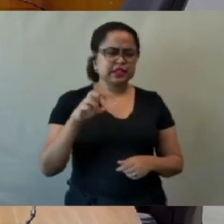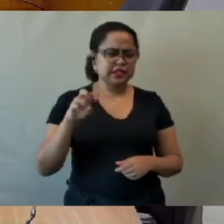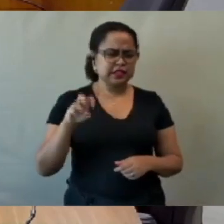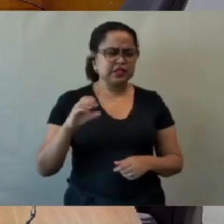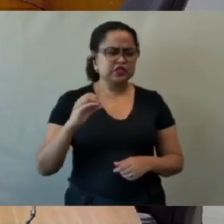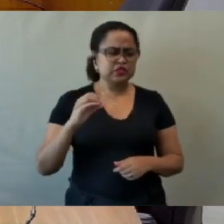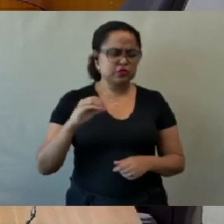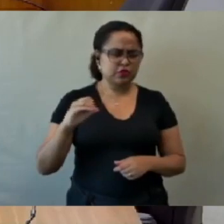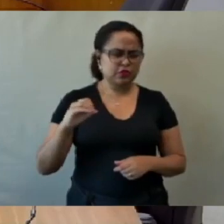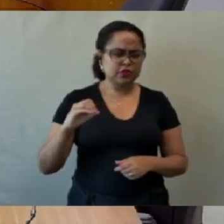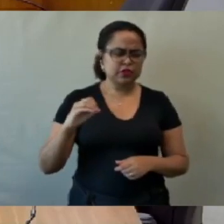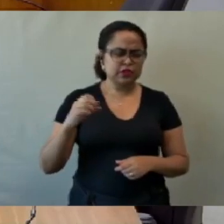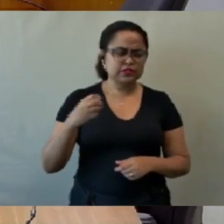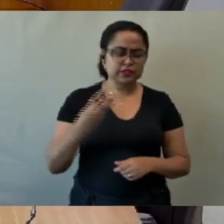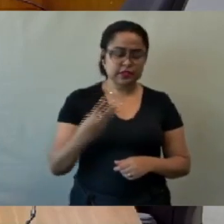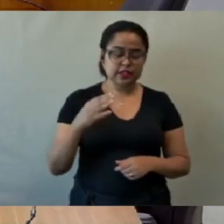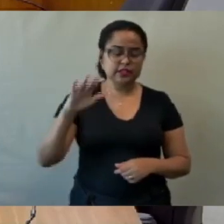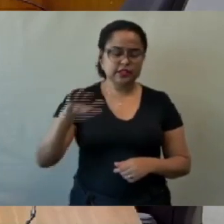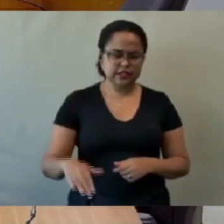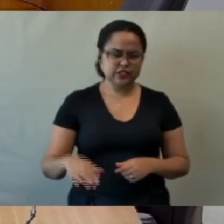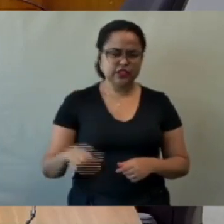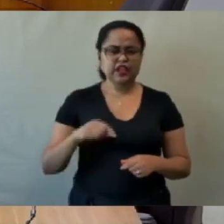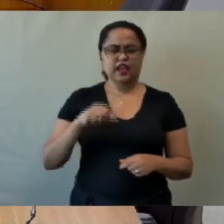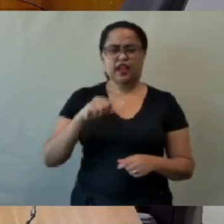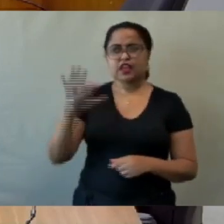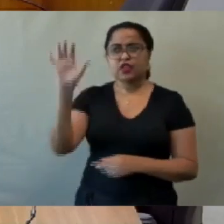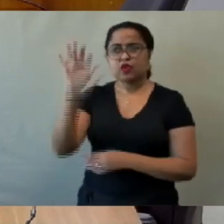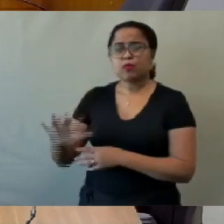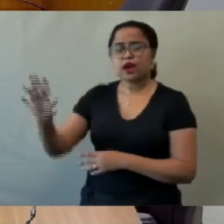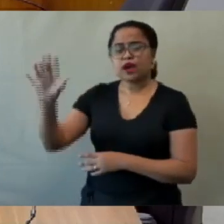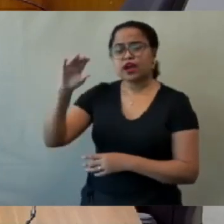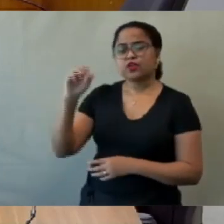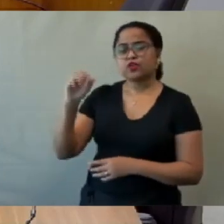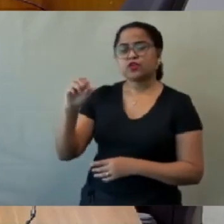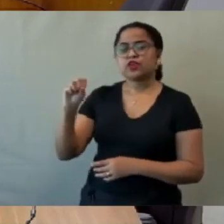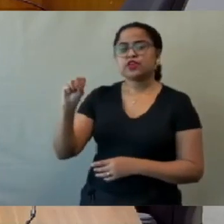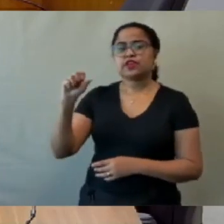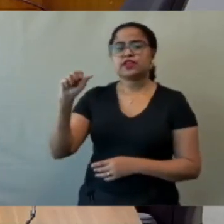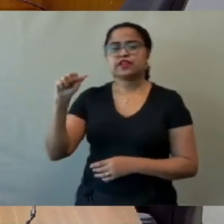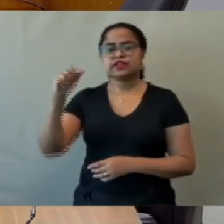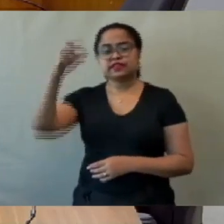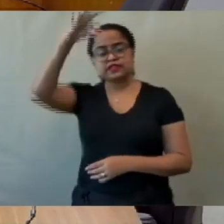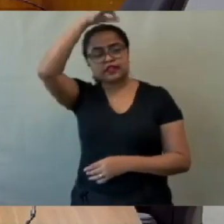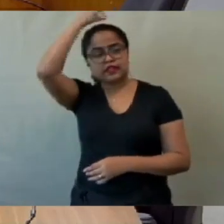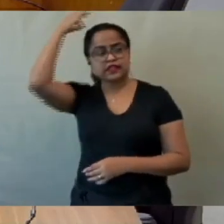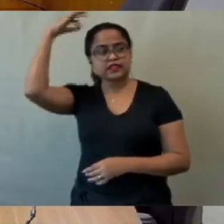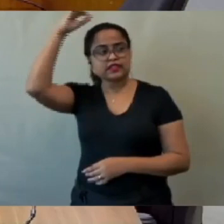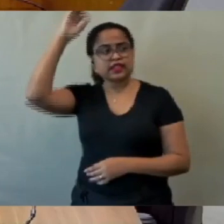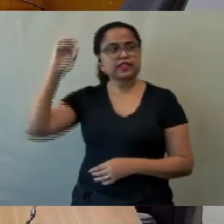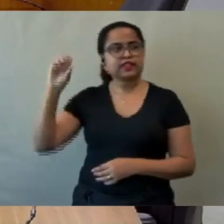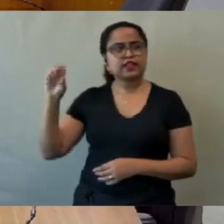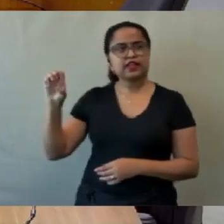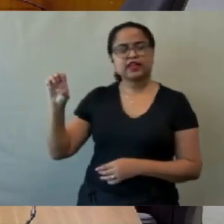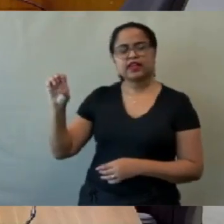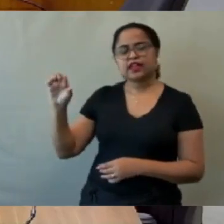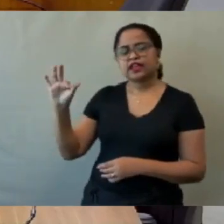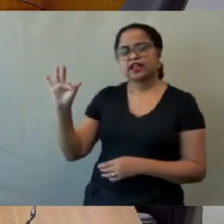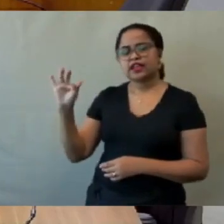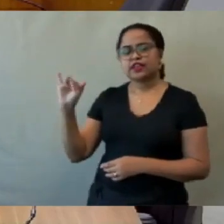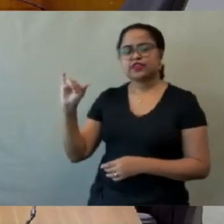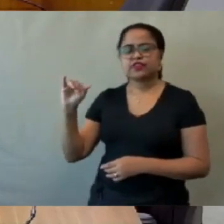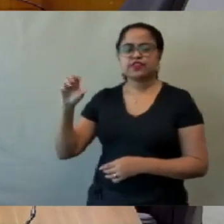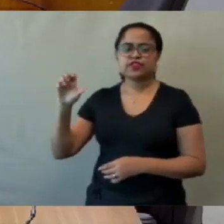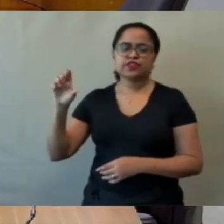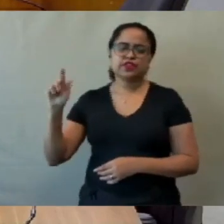3100, bairro Santa Efigênia, em que será realizada a prestação de contas pelos poderes executivos